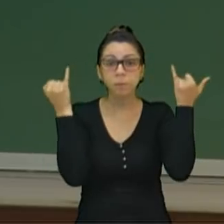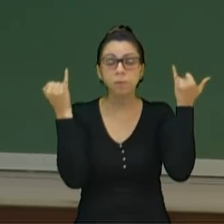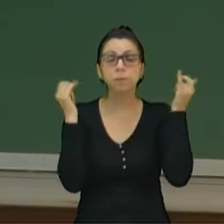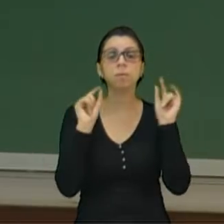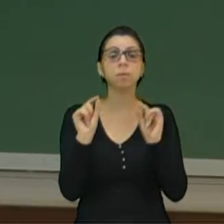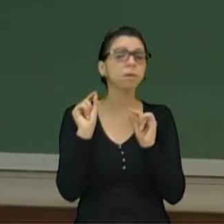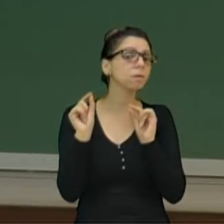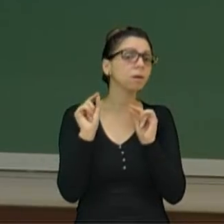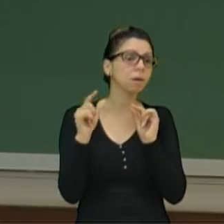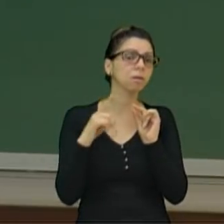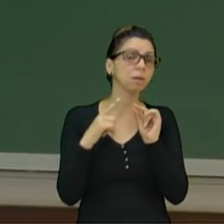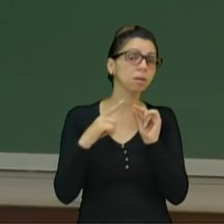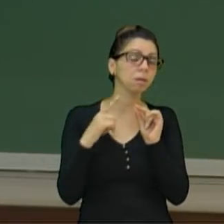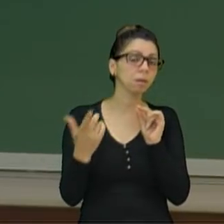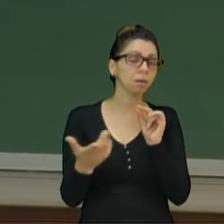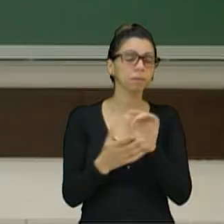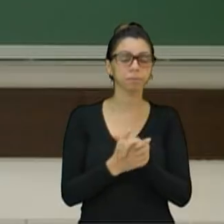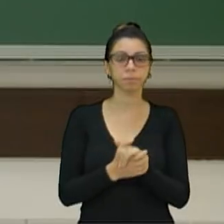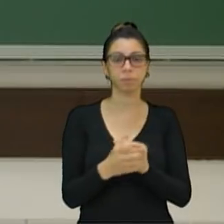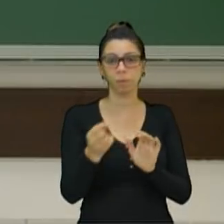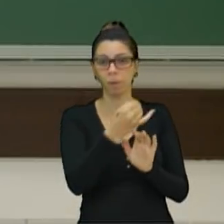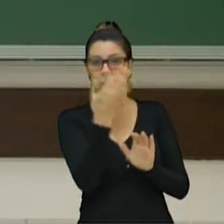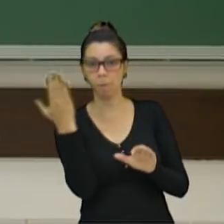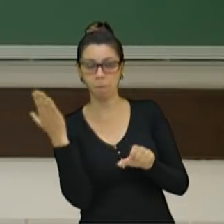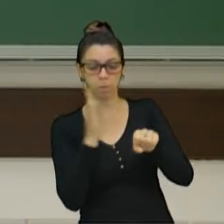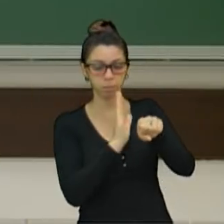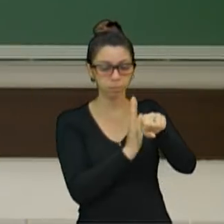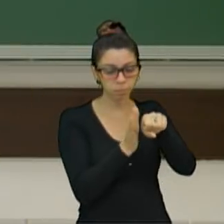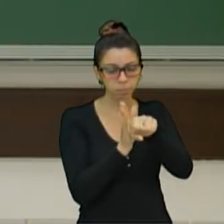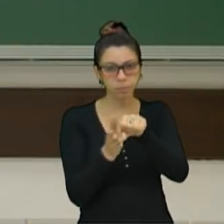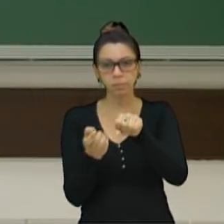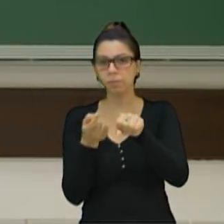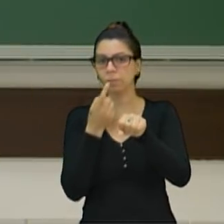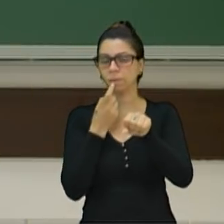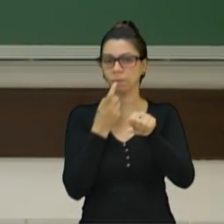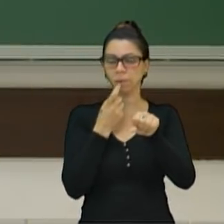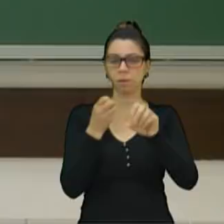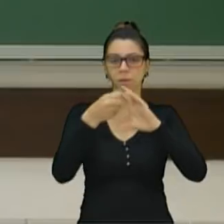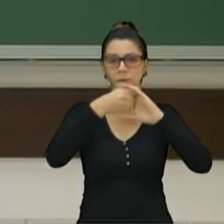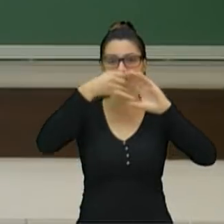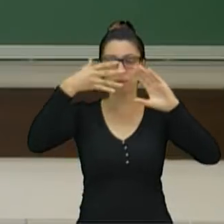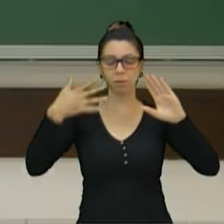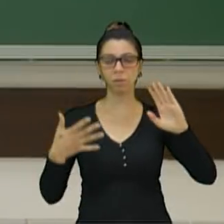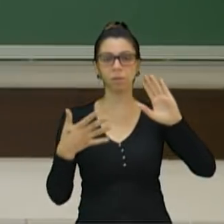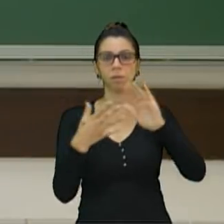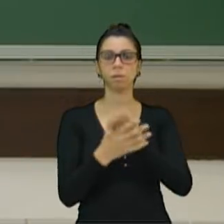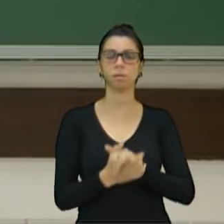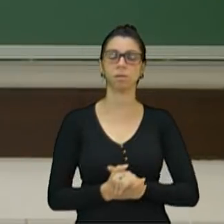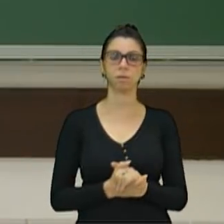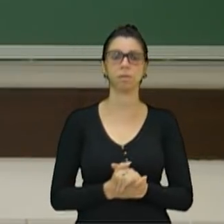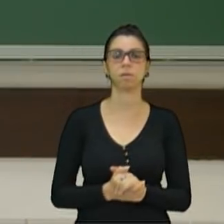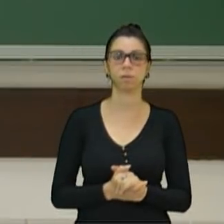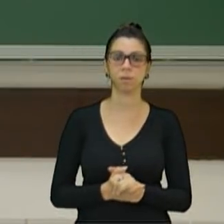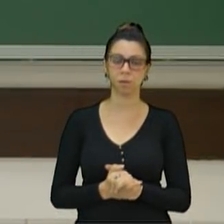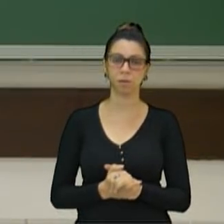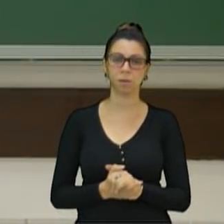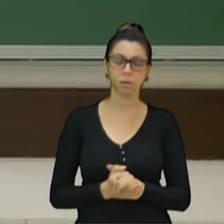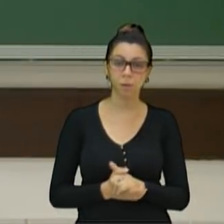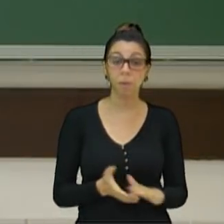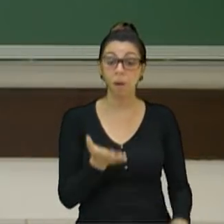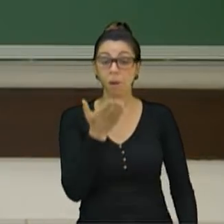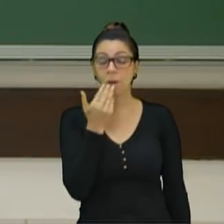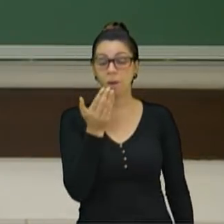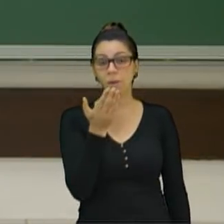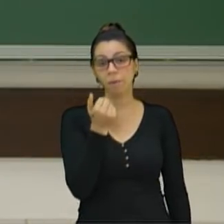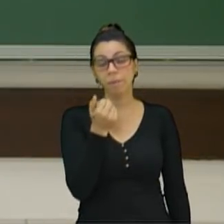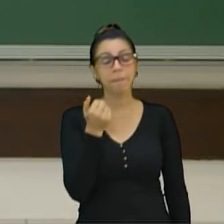tem? Alguns alimentos, como o tomate é bem característico, ele realça, ele deixa o alimento